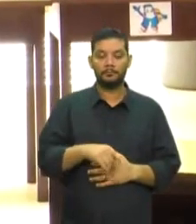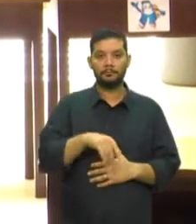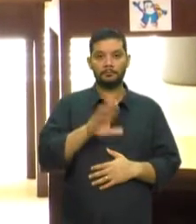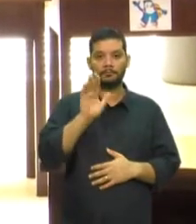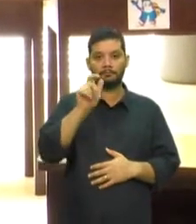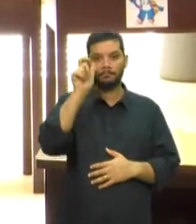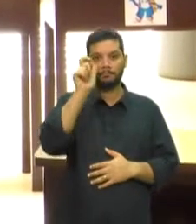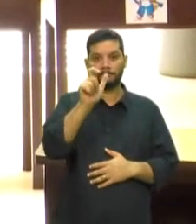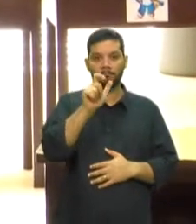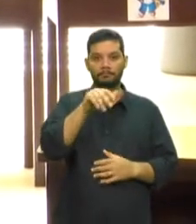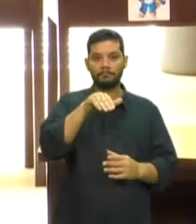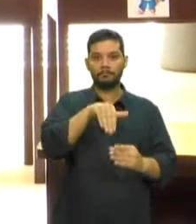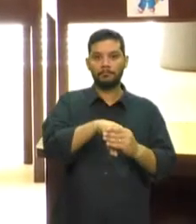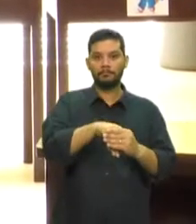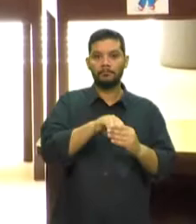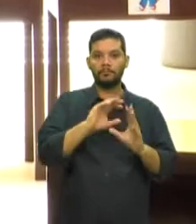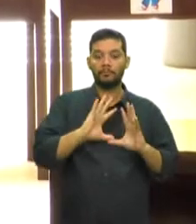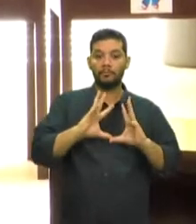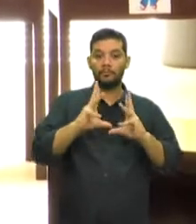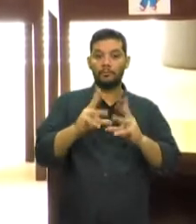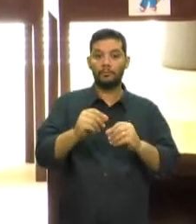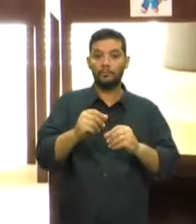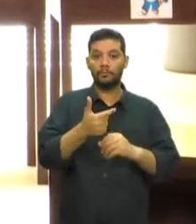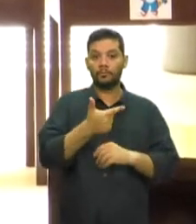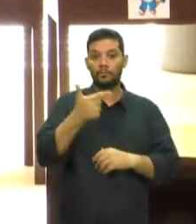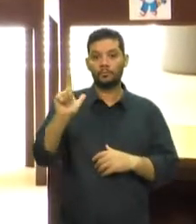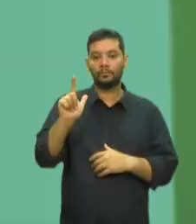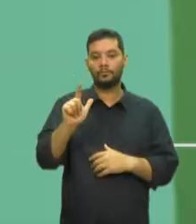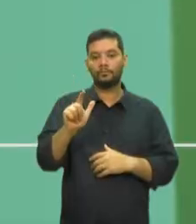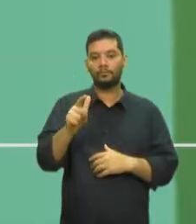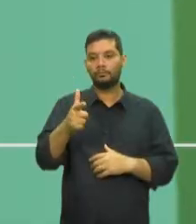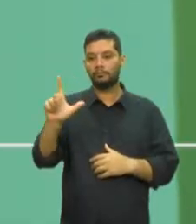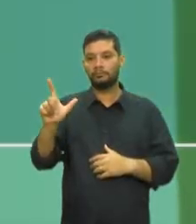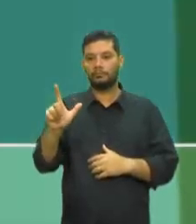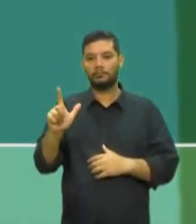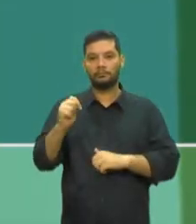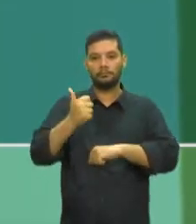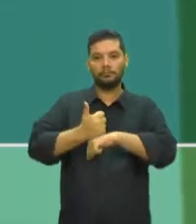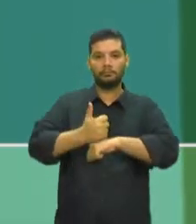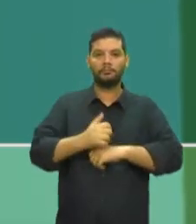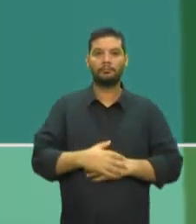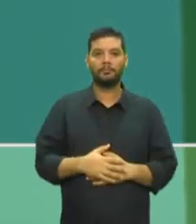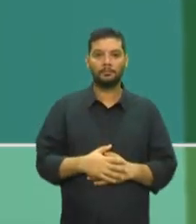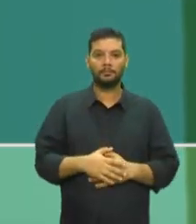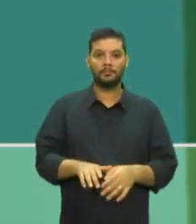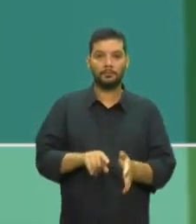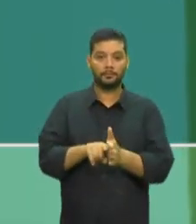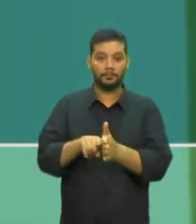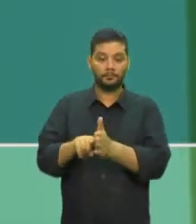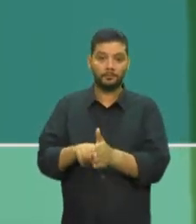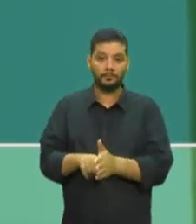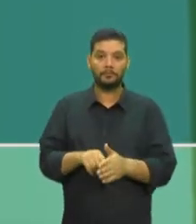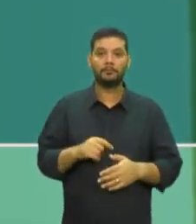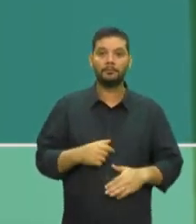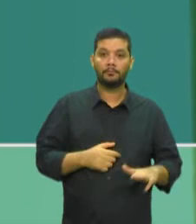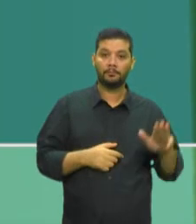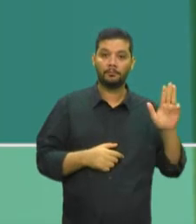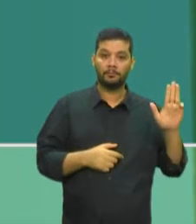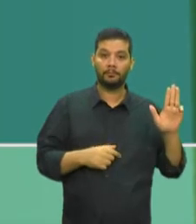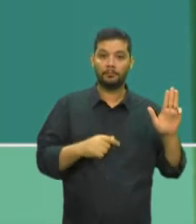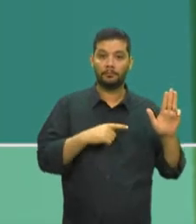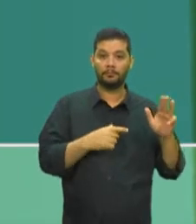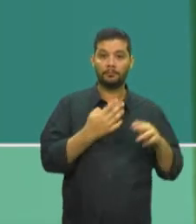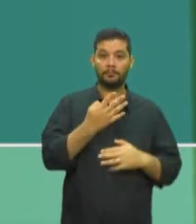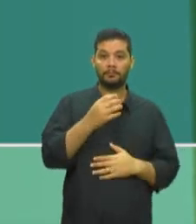do que todos os outros possíveis candidatos somados. Em um dos cenários, Lula tem 48%